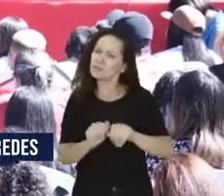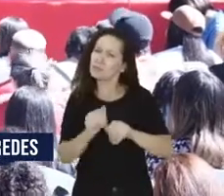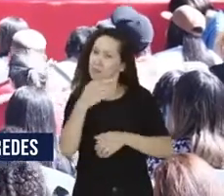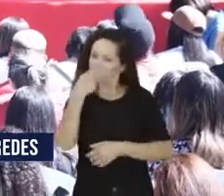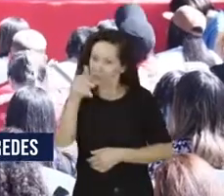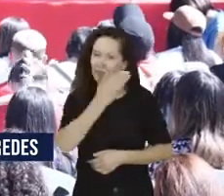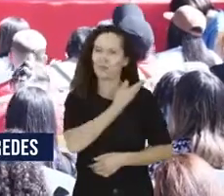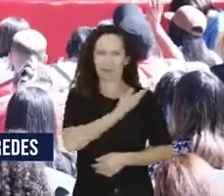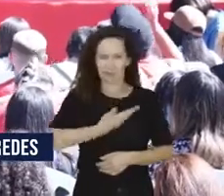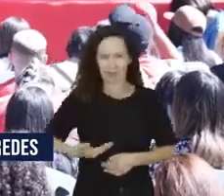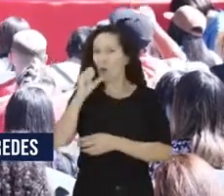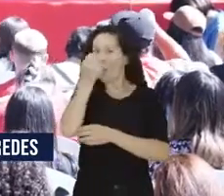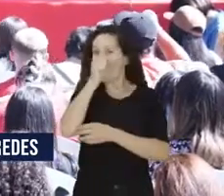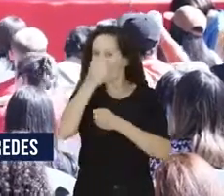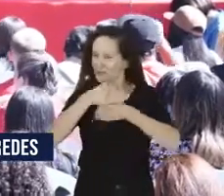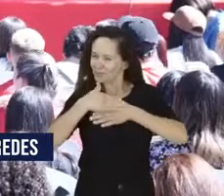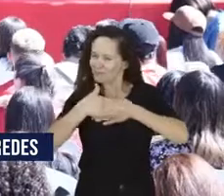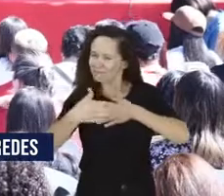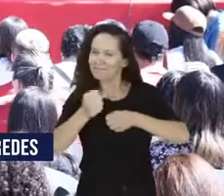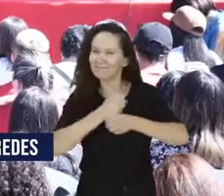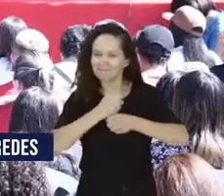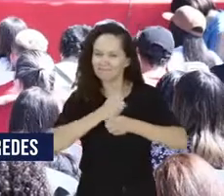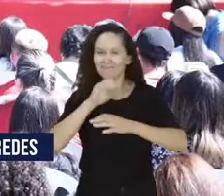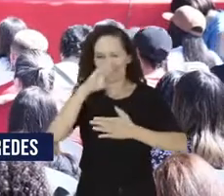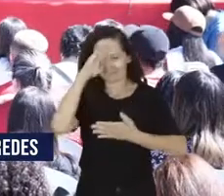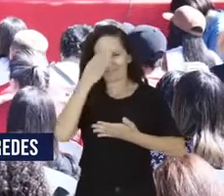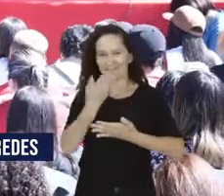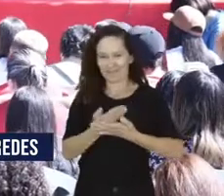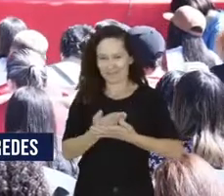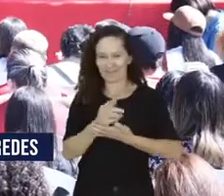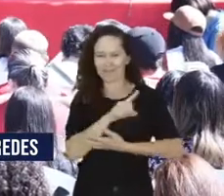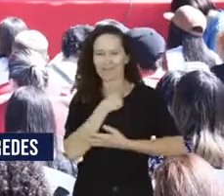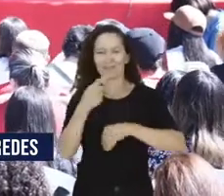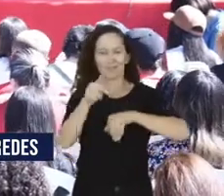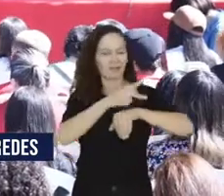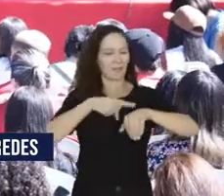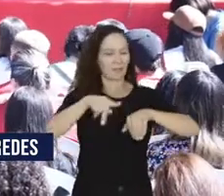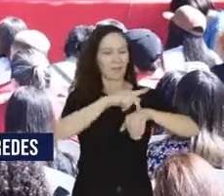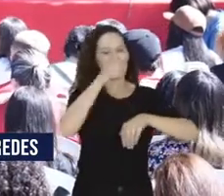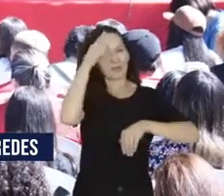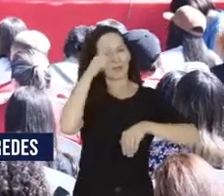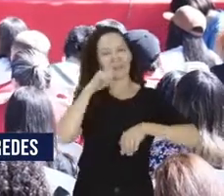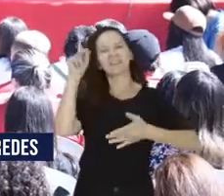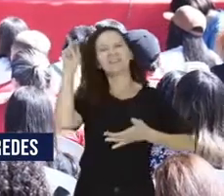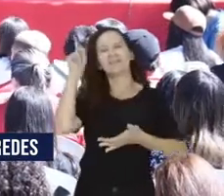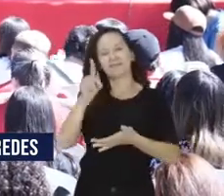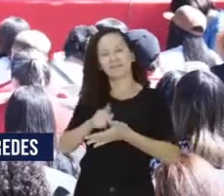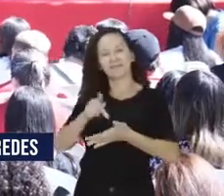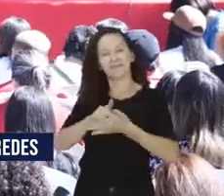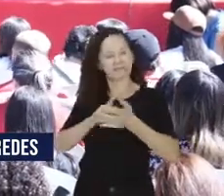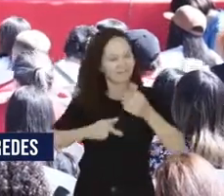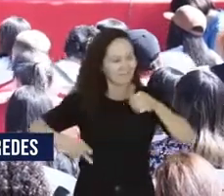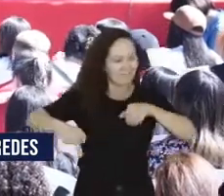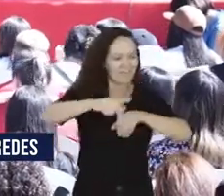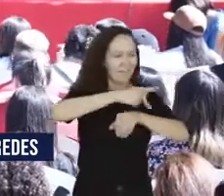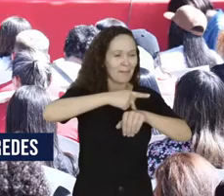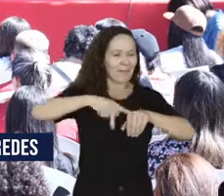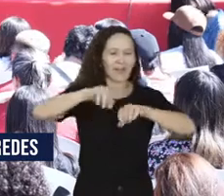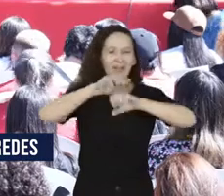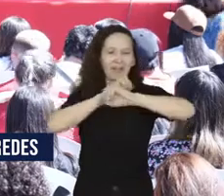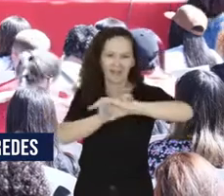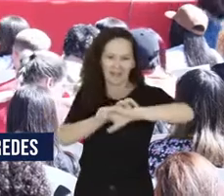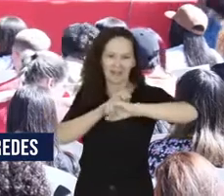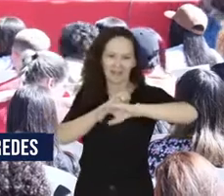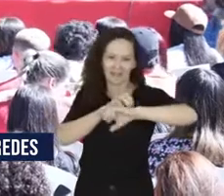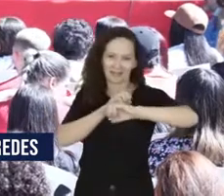8 anos, a nossa pátria seja realmente uma pátria educadora. E que